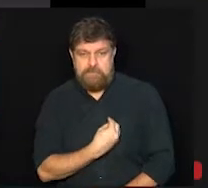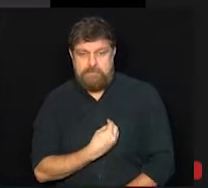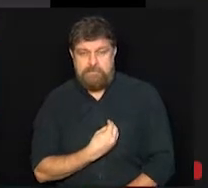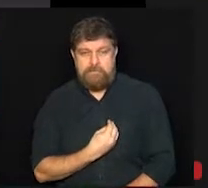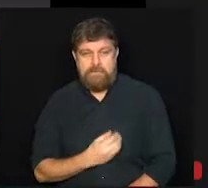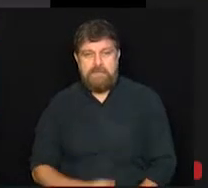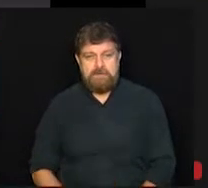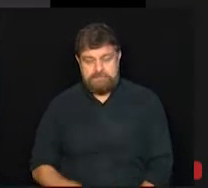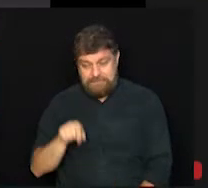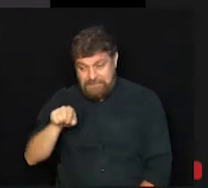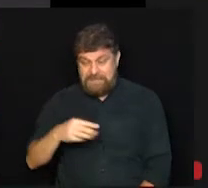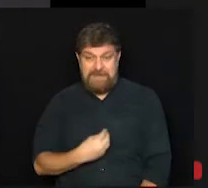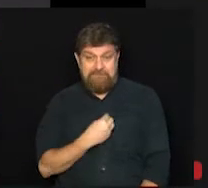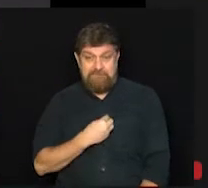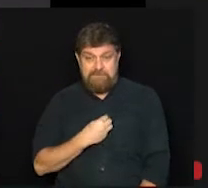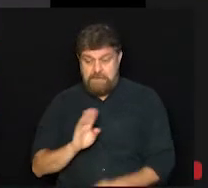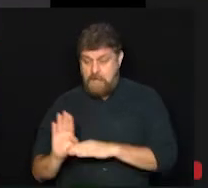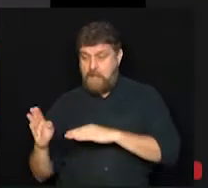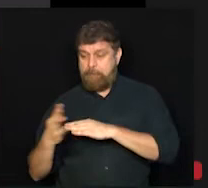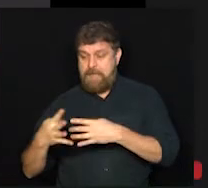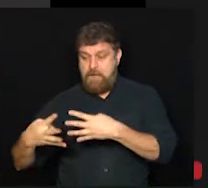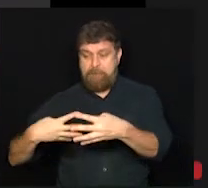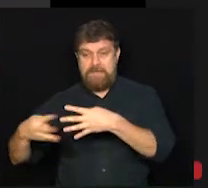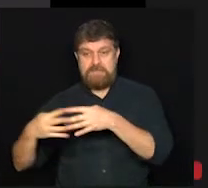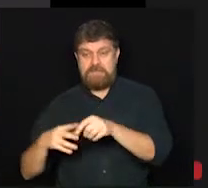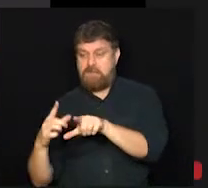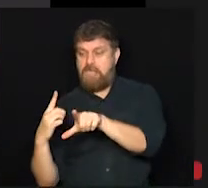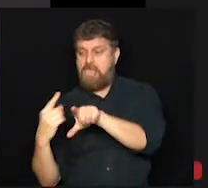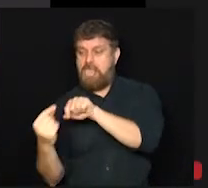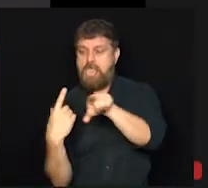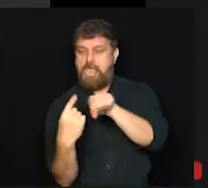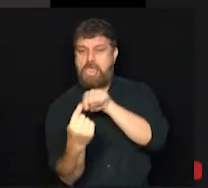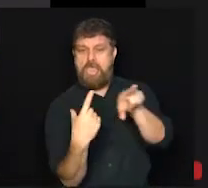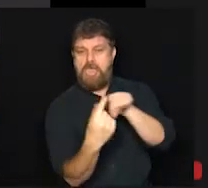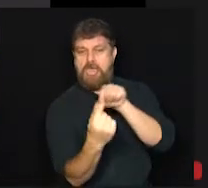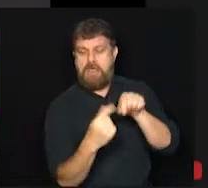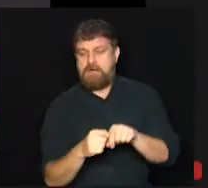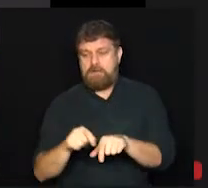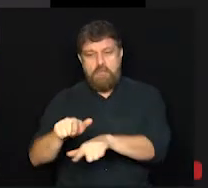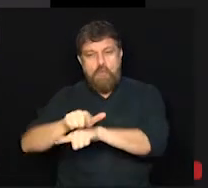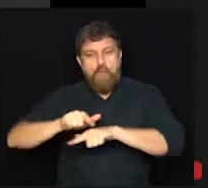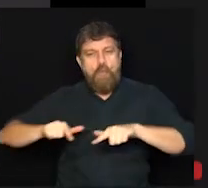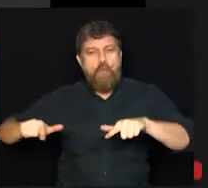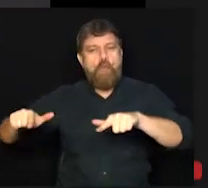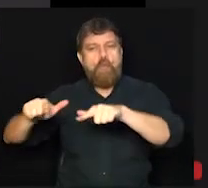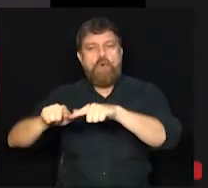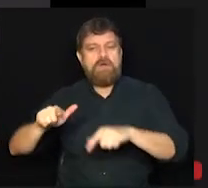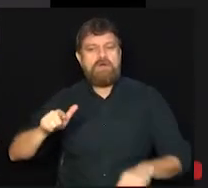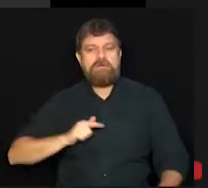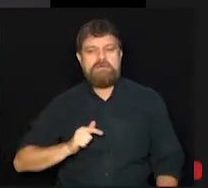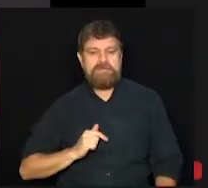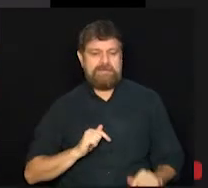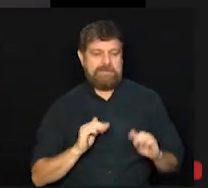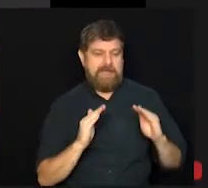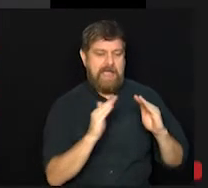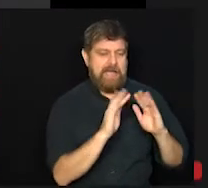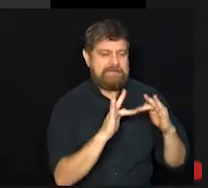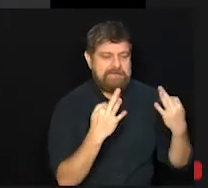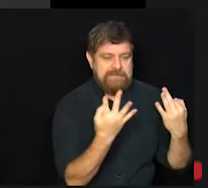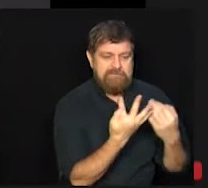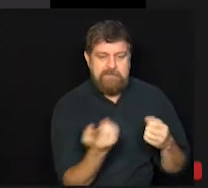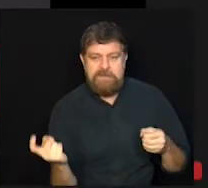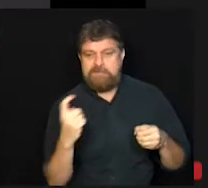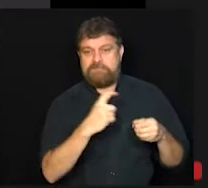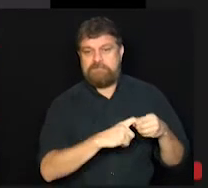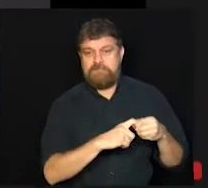público de estudantes grande que não está mais lá. Quer dizer, que nesse momento não está lá, está espalhado nas casas dos seus pais, enfim. Então,